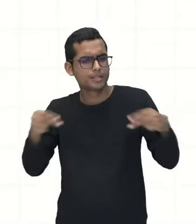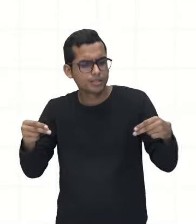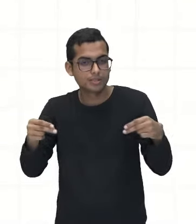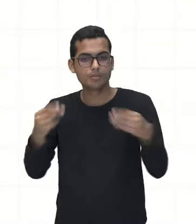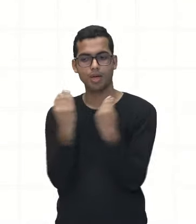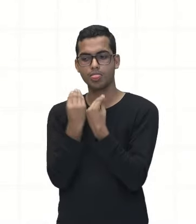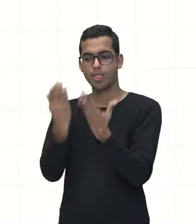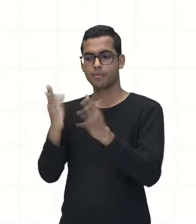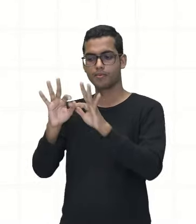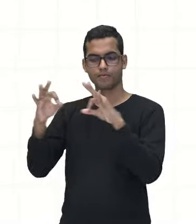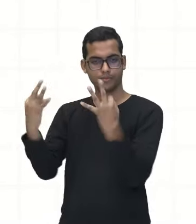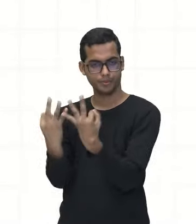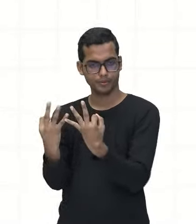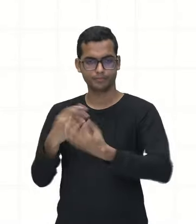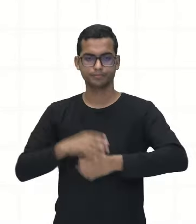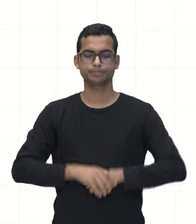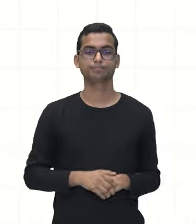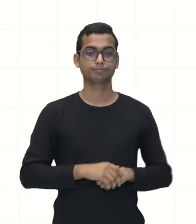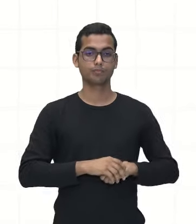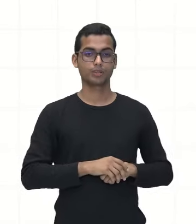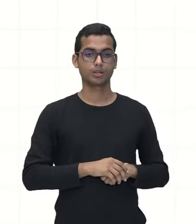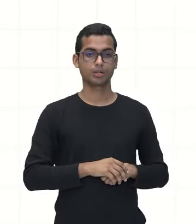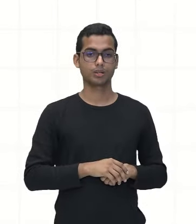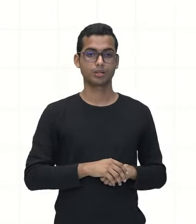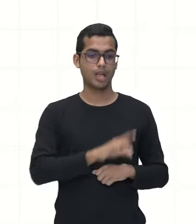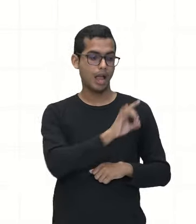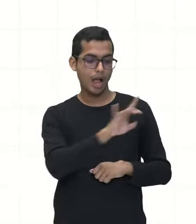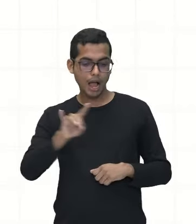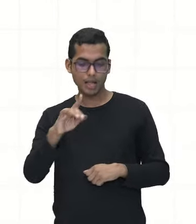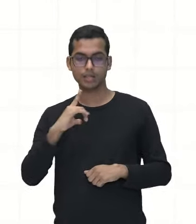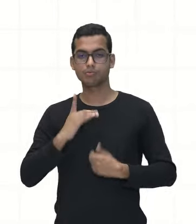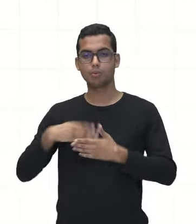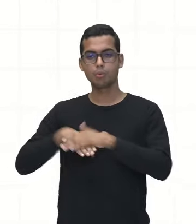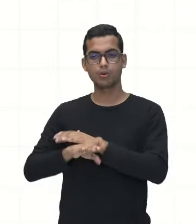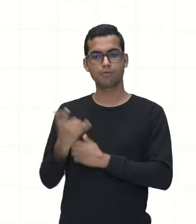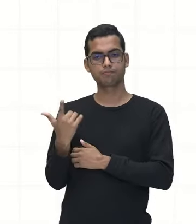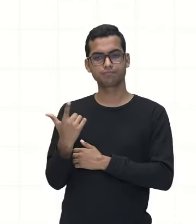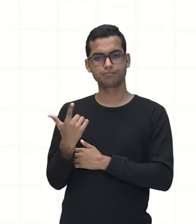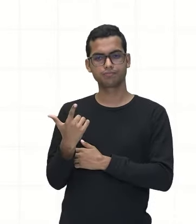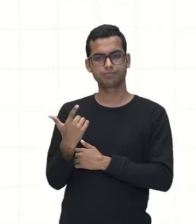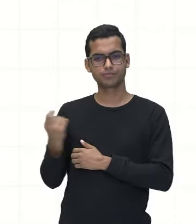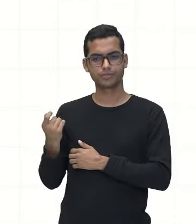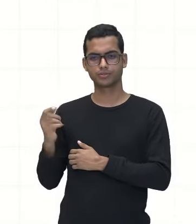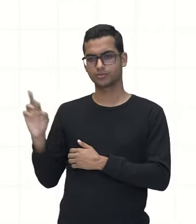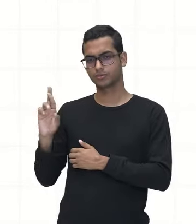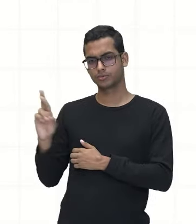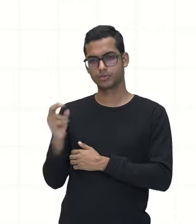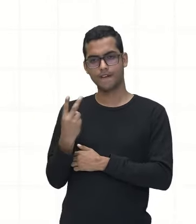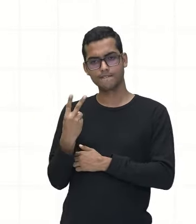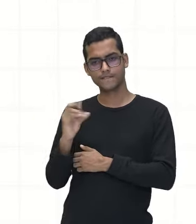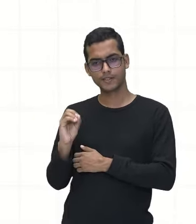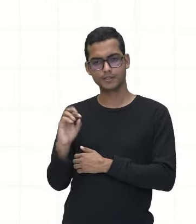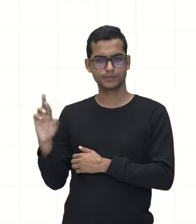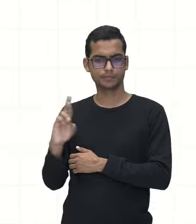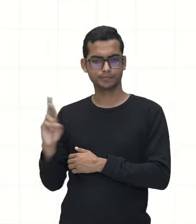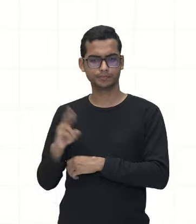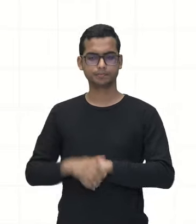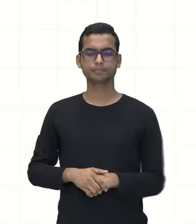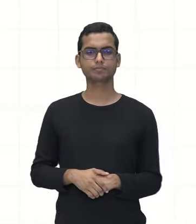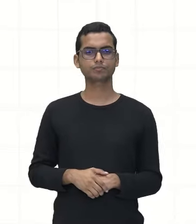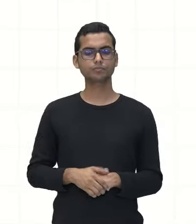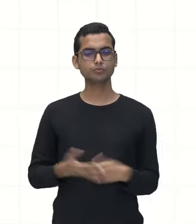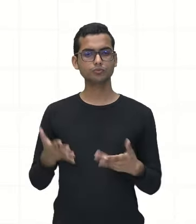família e para isso separaram R$20 cada. Quanto vocês juntaram no total para